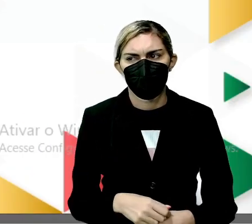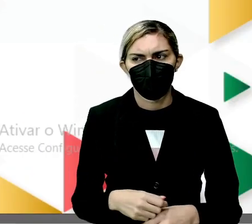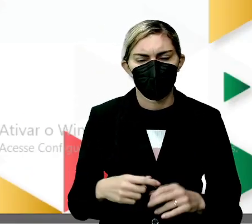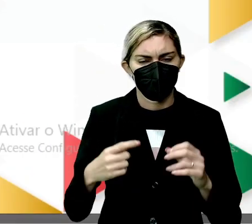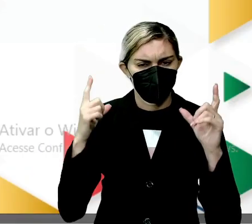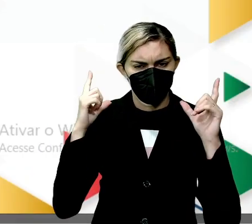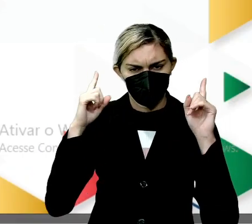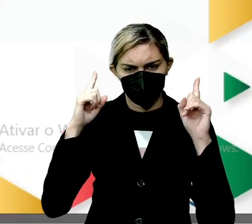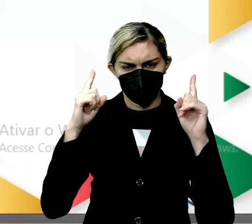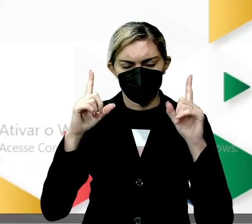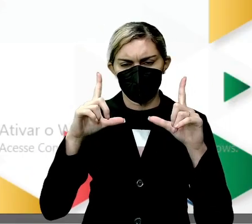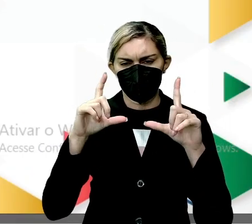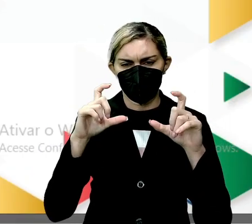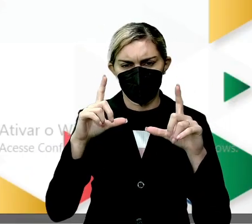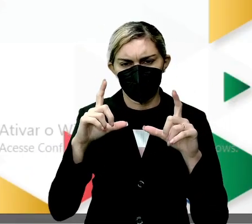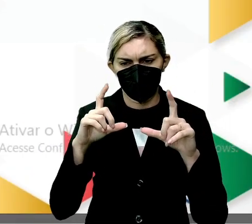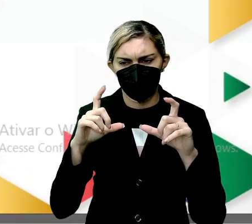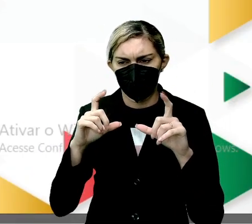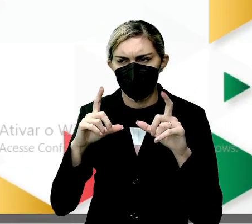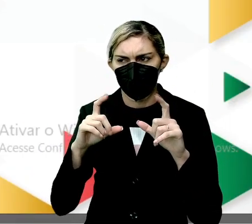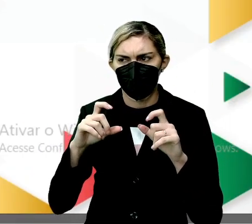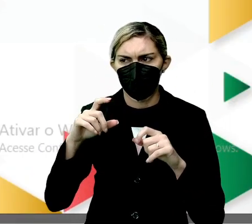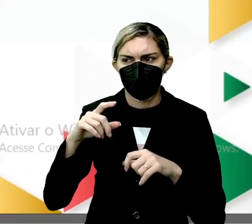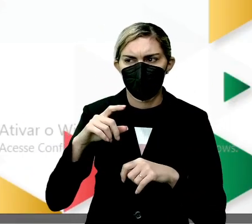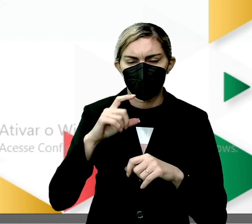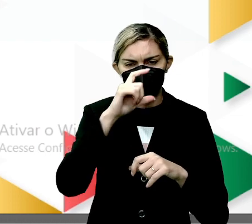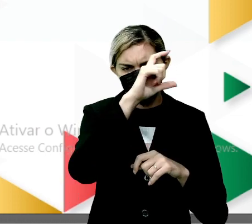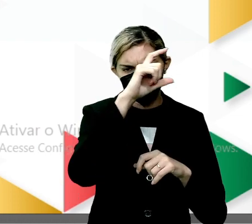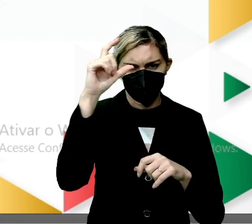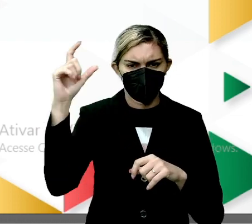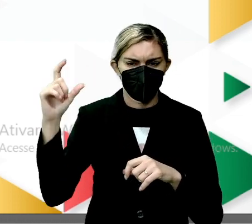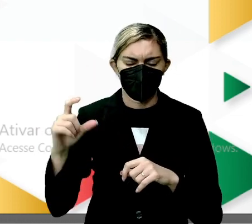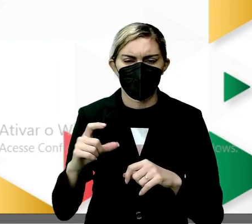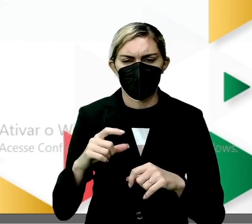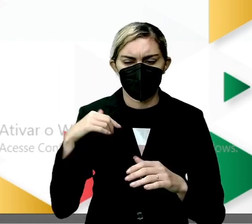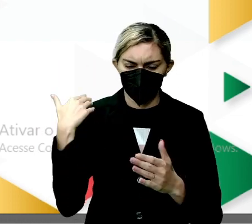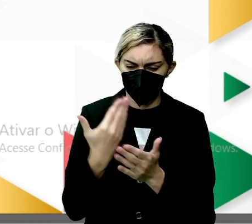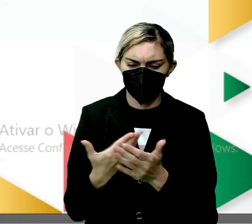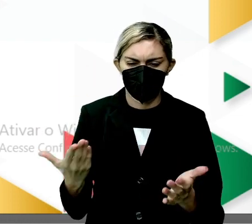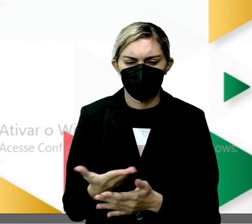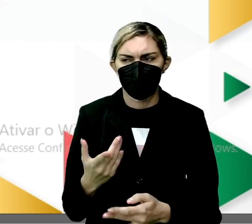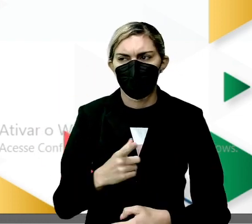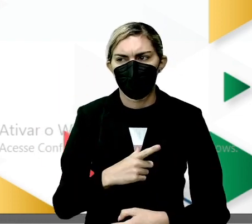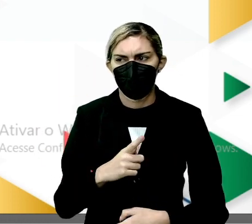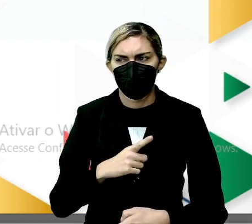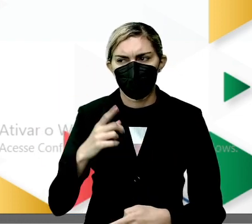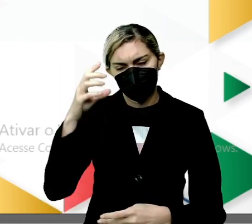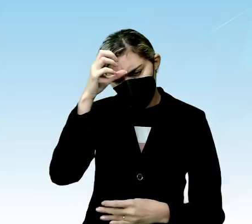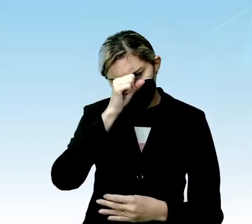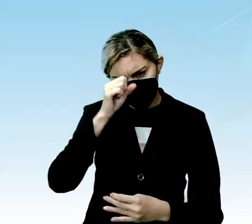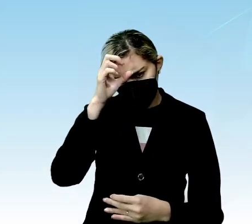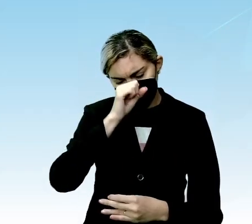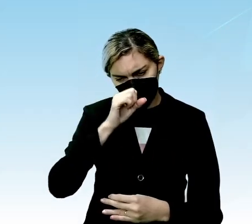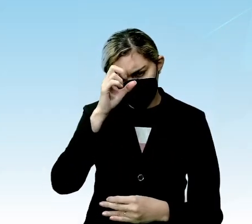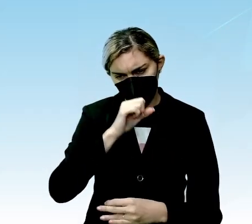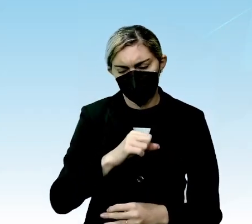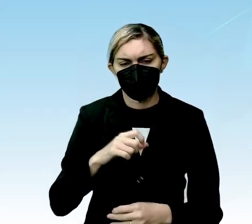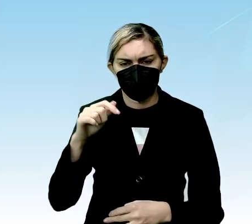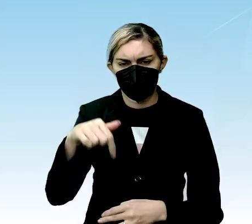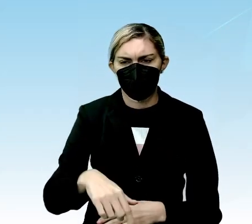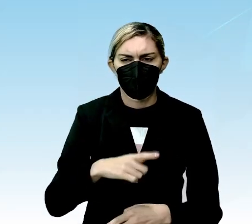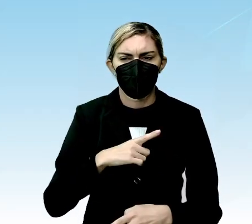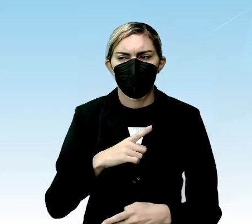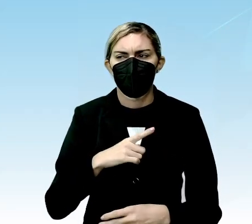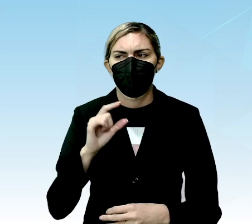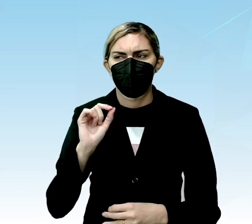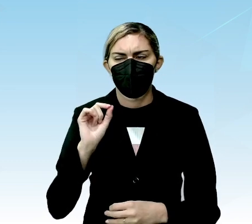tela, certo? A fotografia do Pentateuco Espírita. Então, até agora, nós já aprendemos, certo? Aqui nós temos o